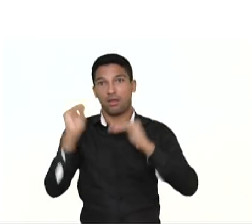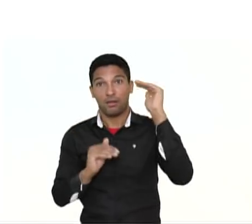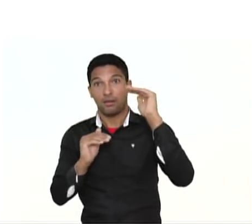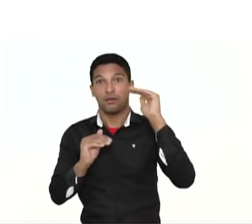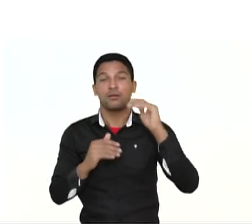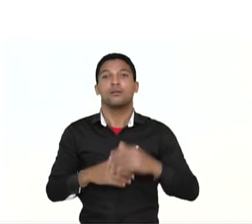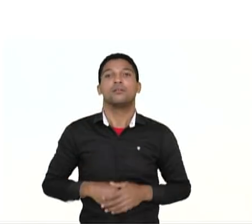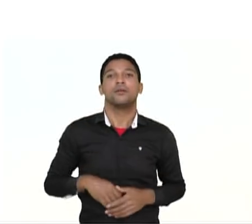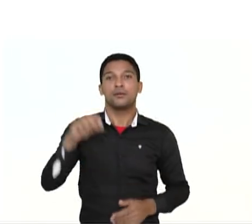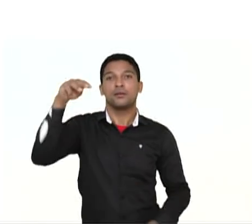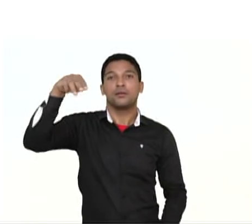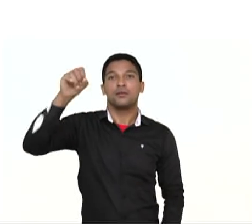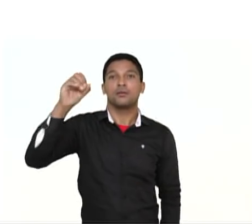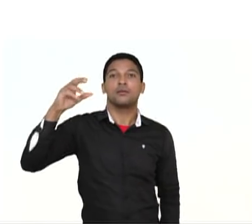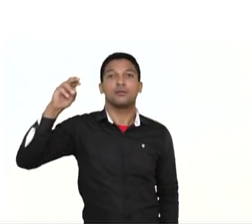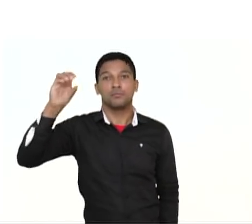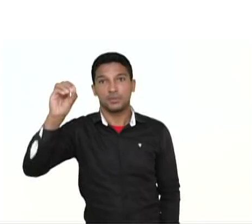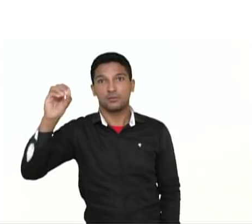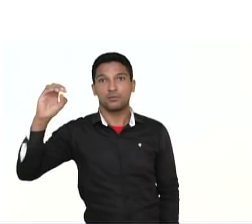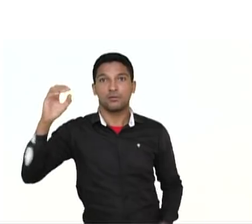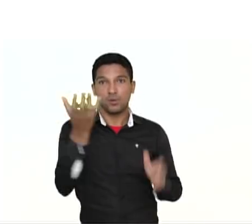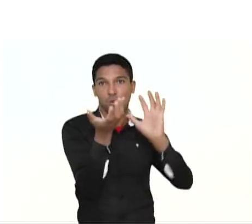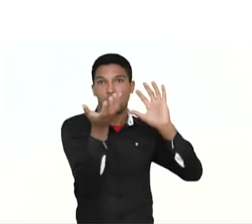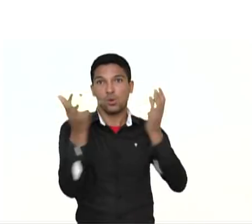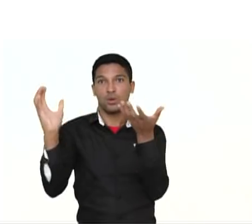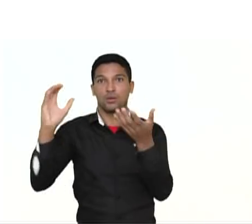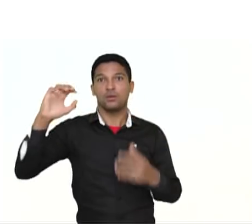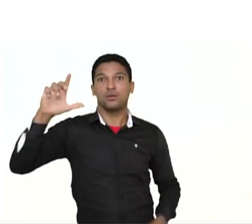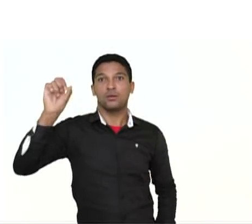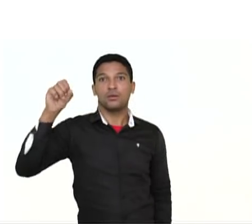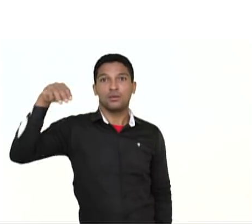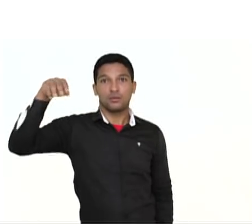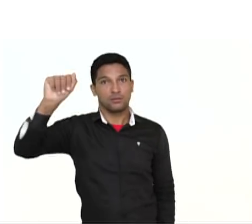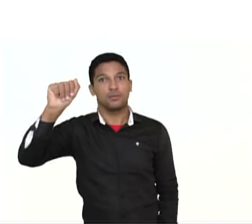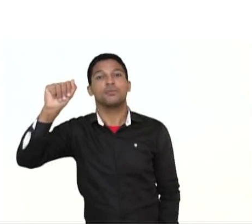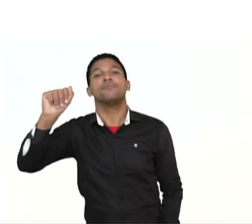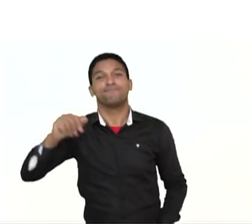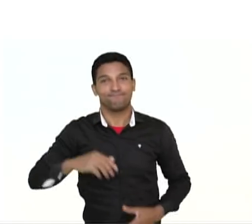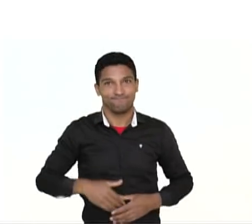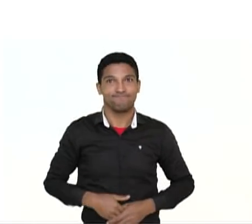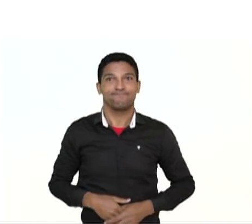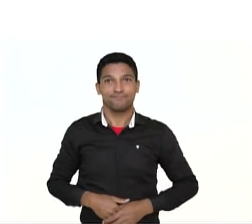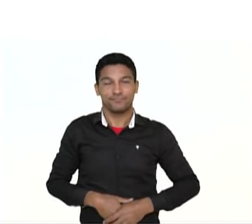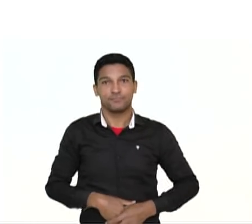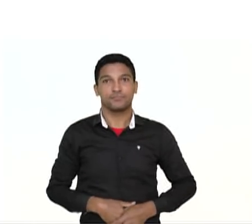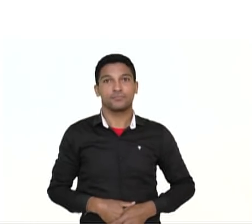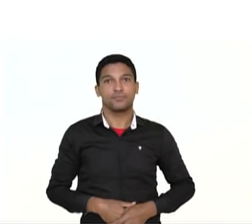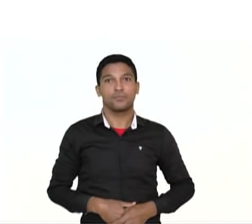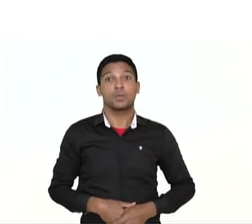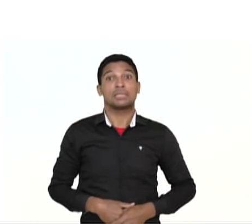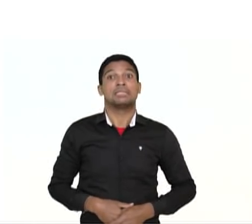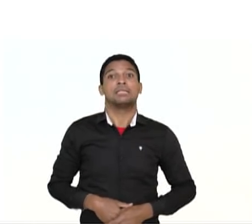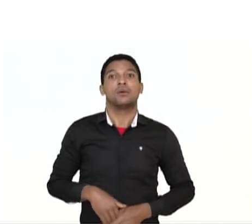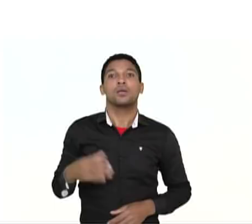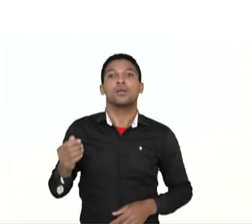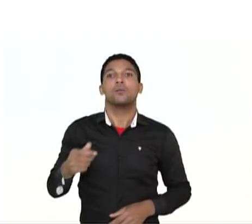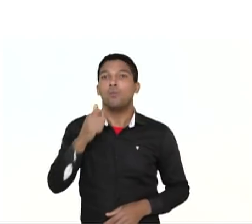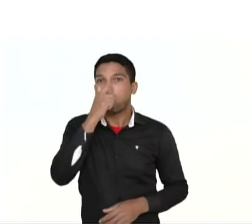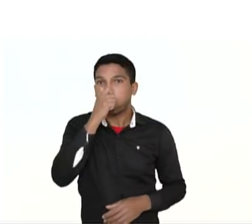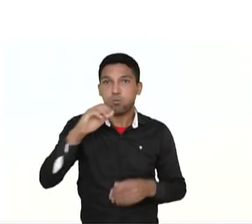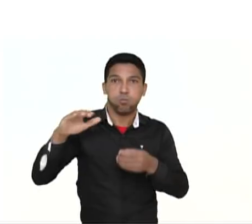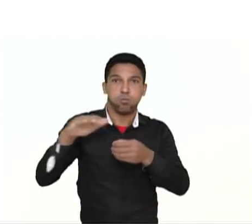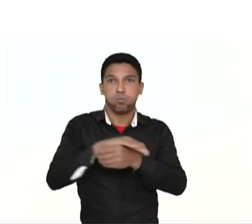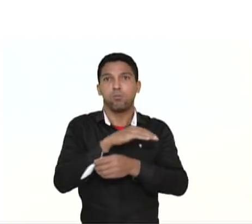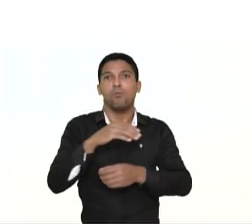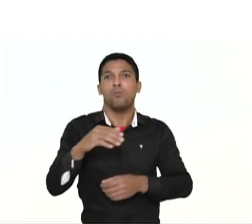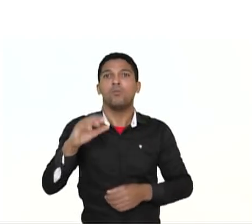Esses microclimas já estão sofrendo com a temperatura média na bacia amazônica subindo pelo menos meio grau